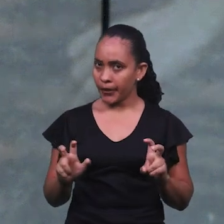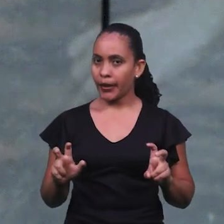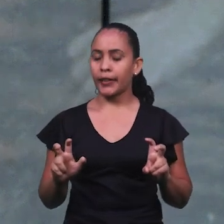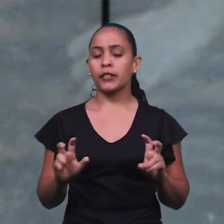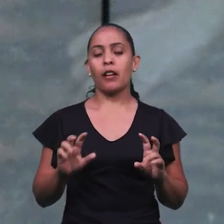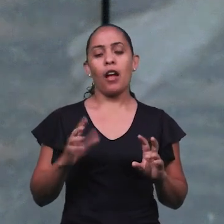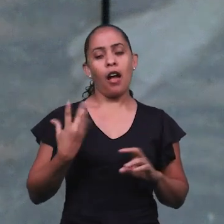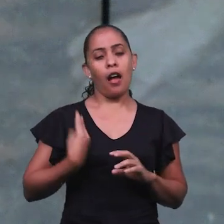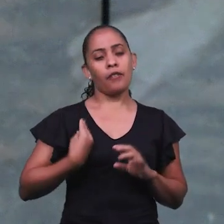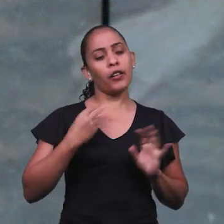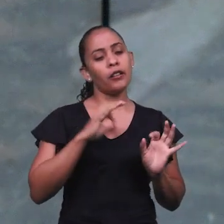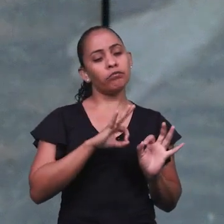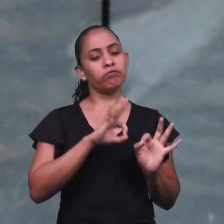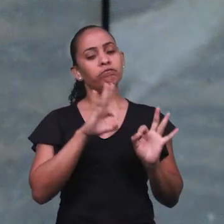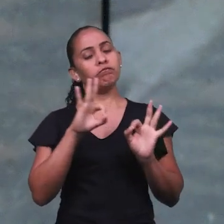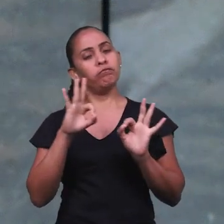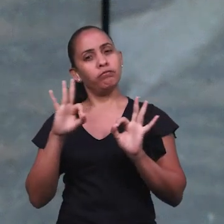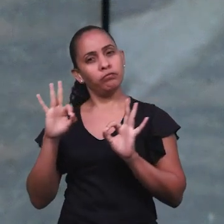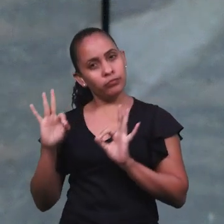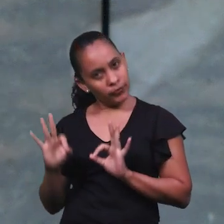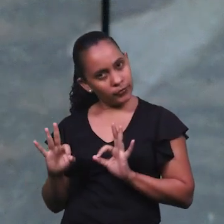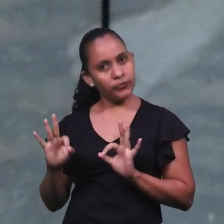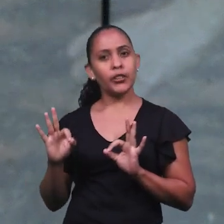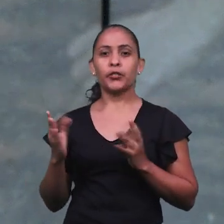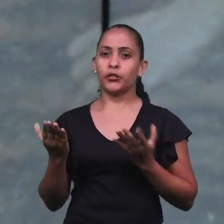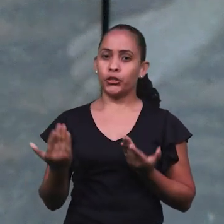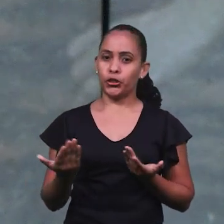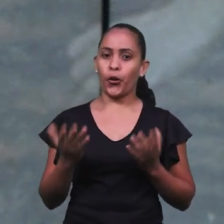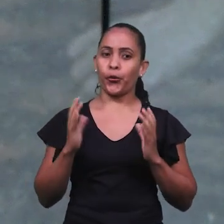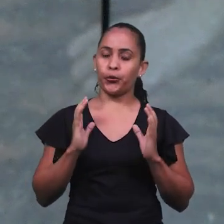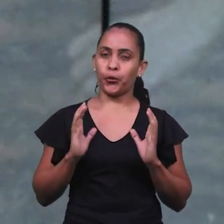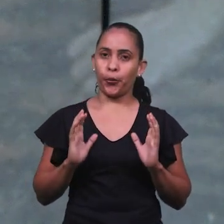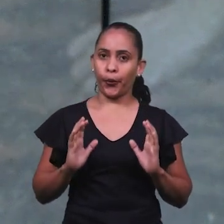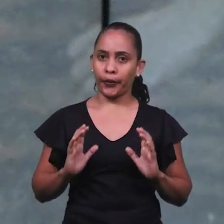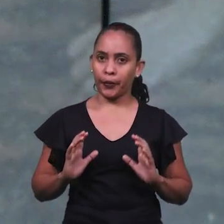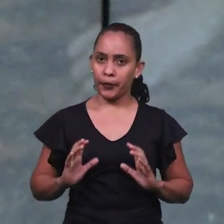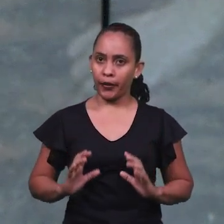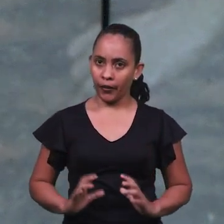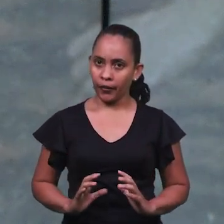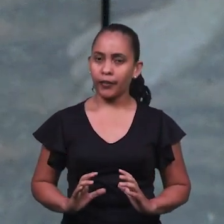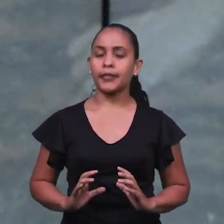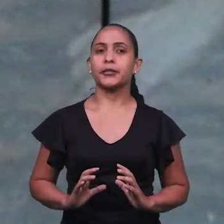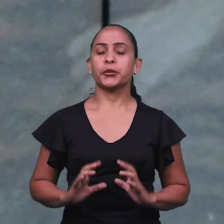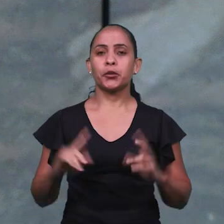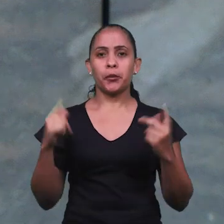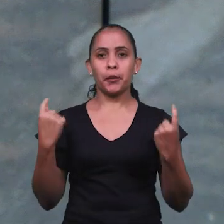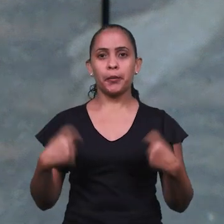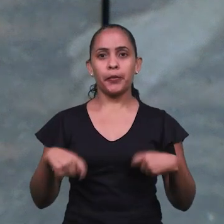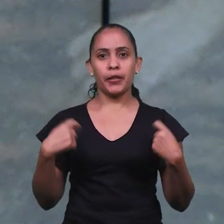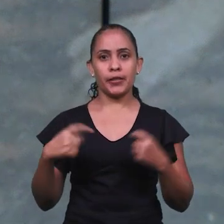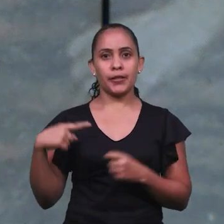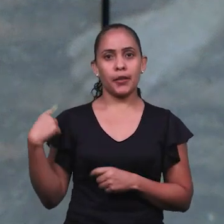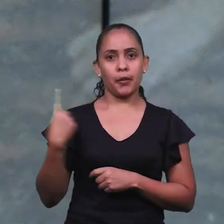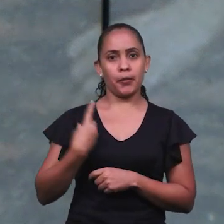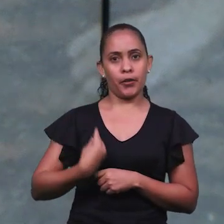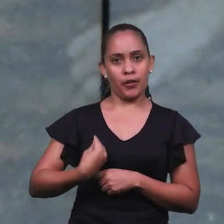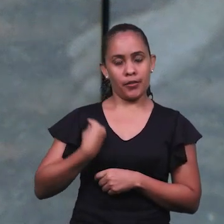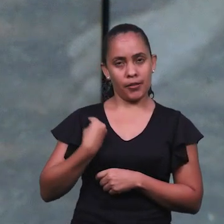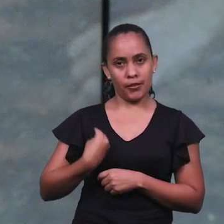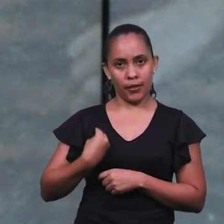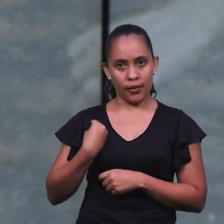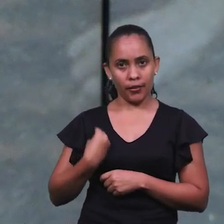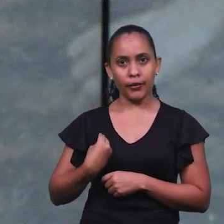ao cotidiano, ao dia a dia dos jovens, a comportamento, aquilo que é necessário para nós, tanto do